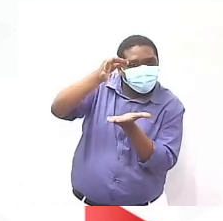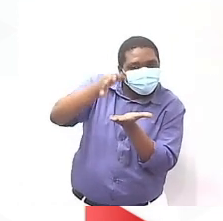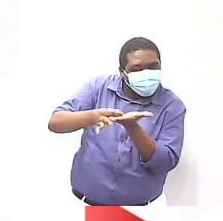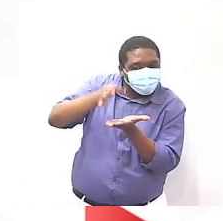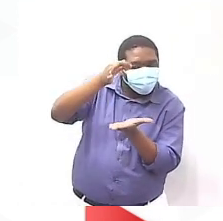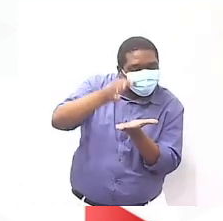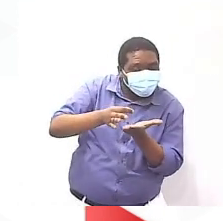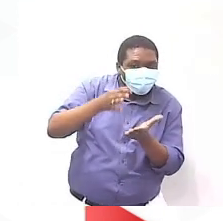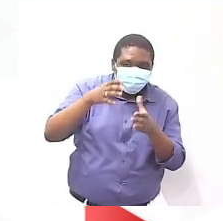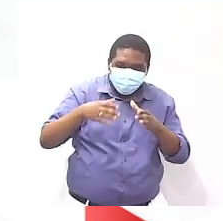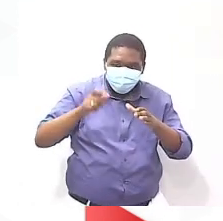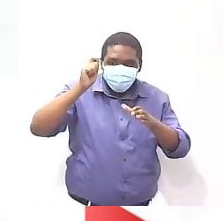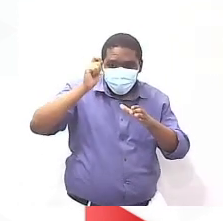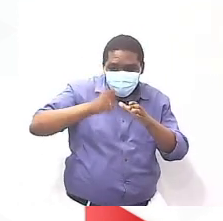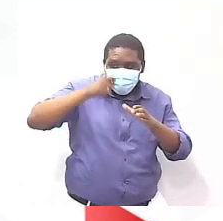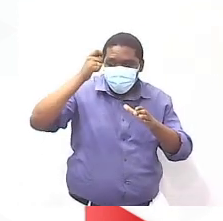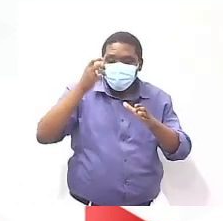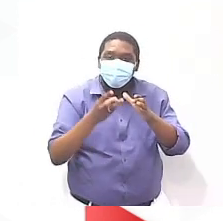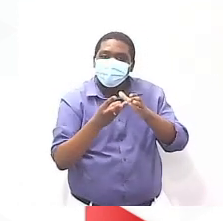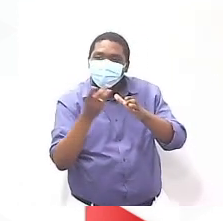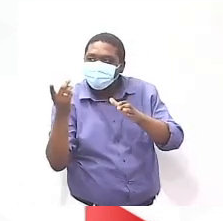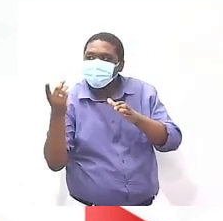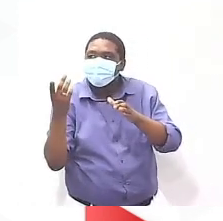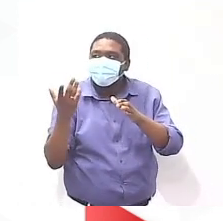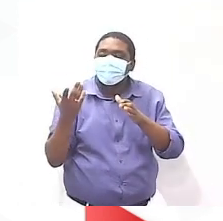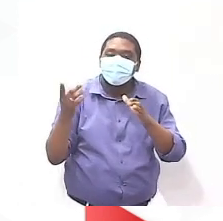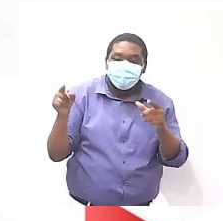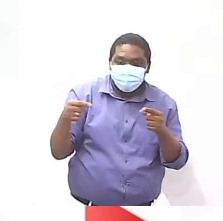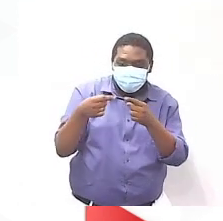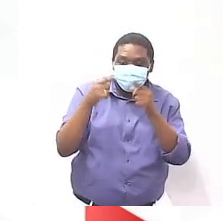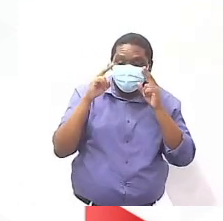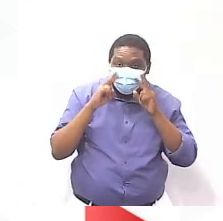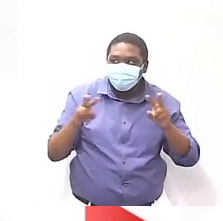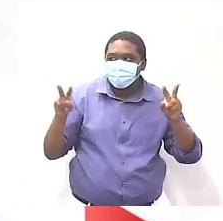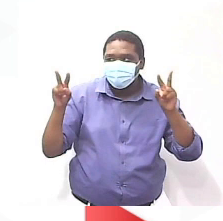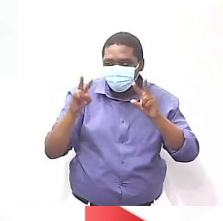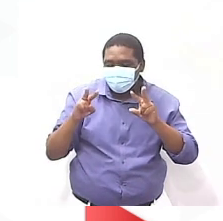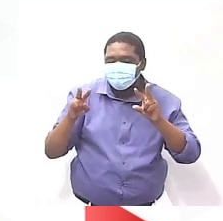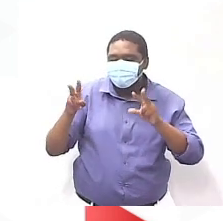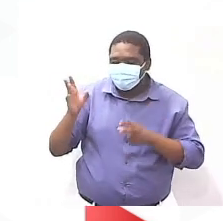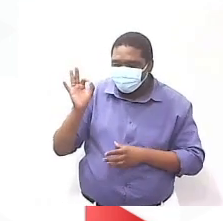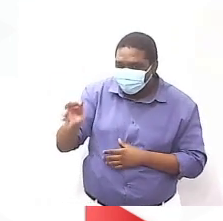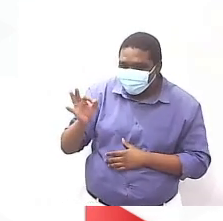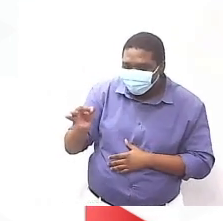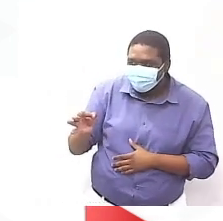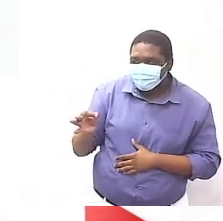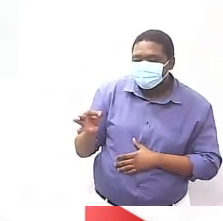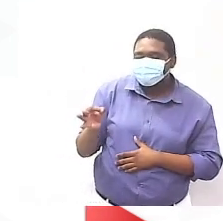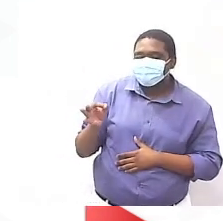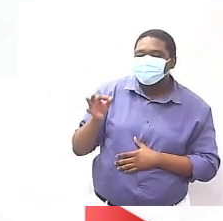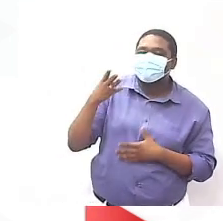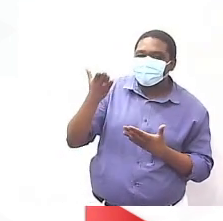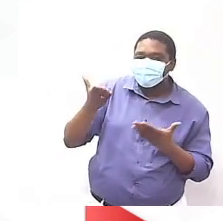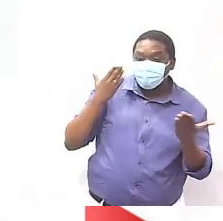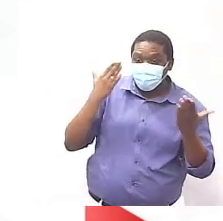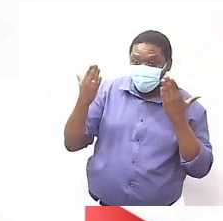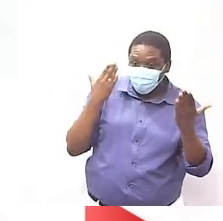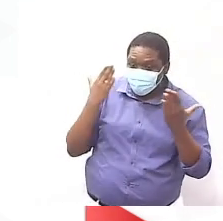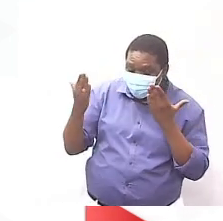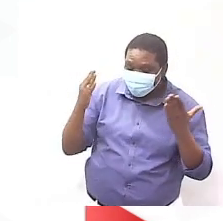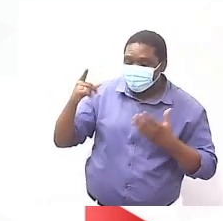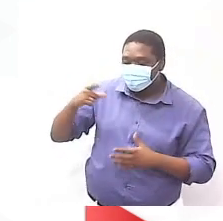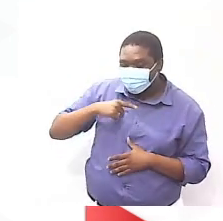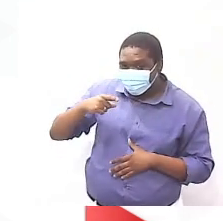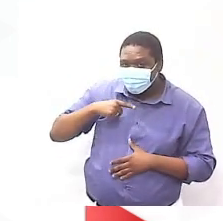quebrar o cofre de moedas, contá-las e empilhá-las conforme a figura abaixo, ok? Então, essa comparação que ele fez aí, ó,